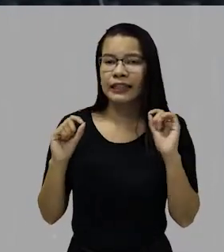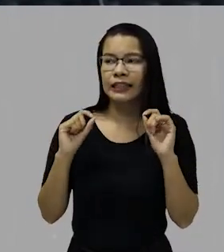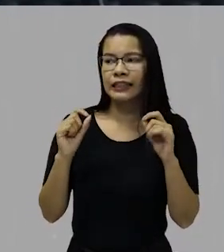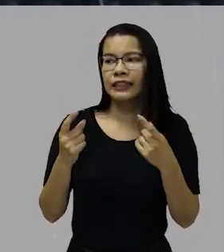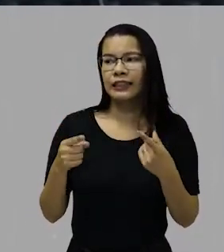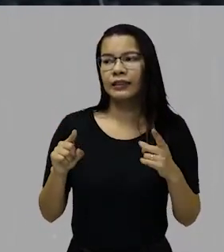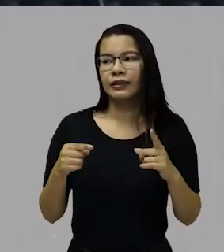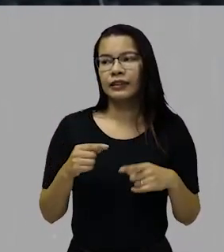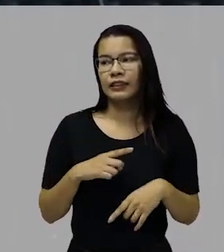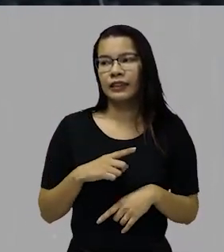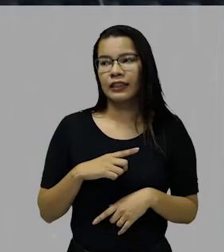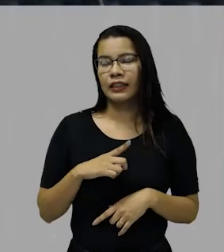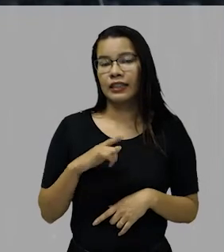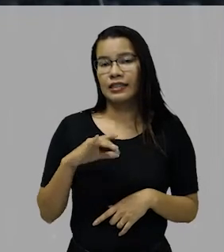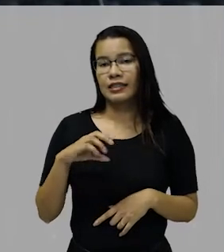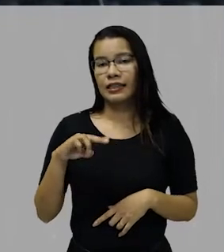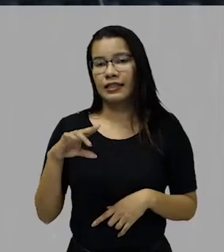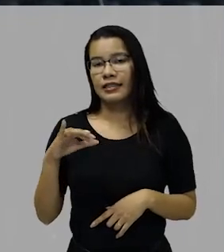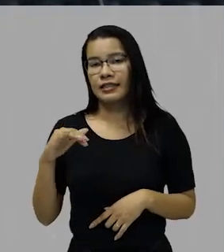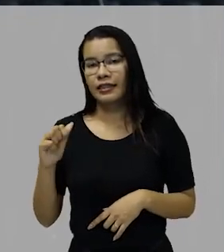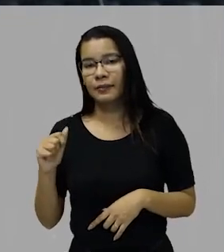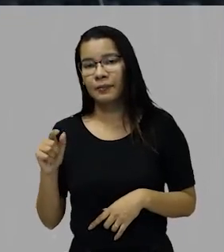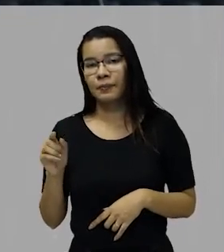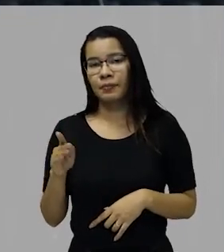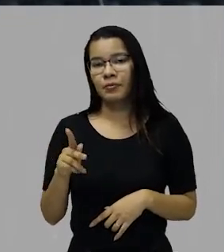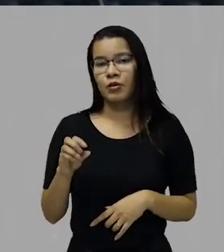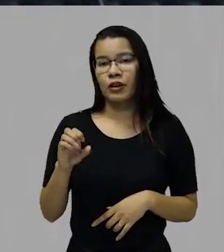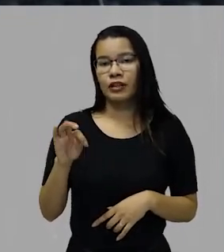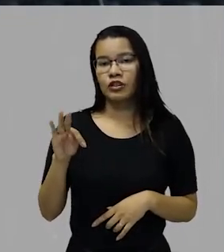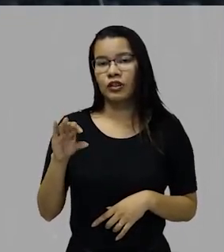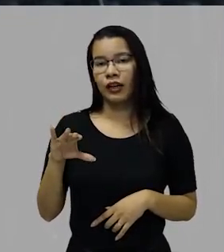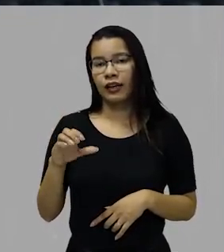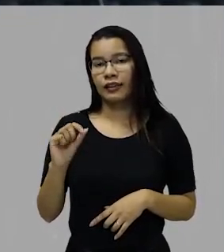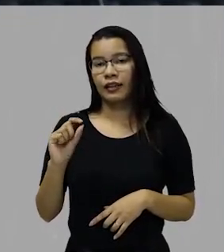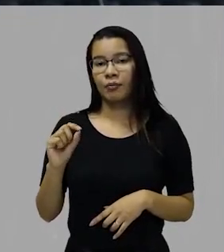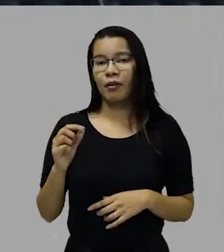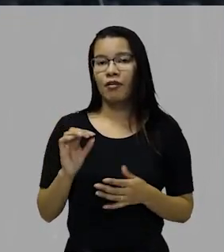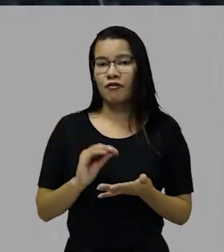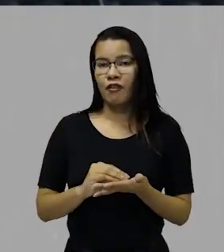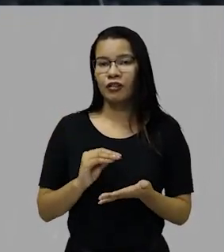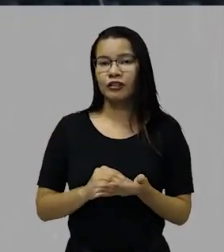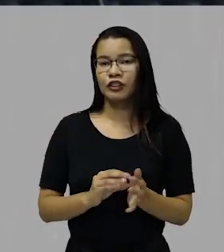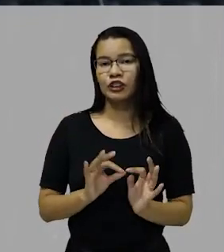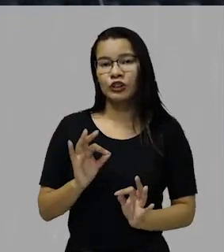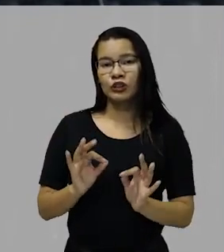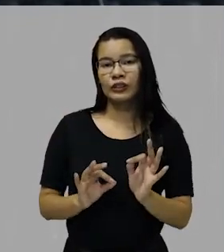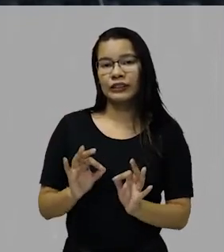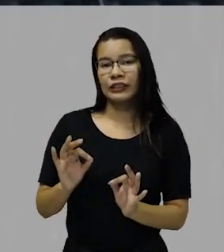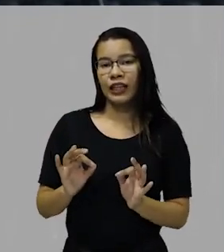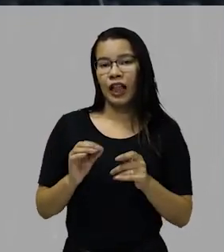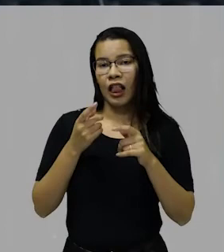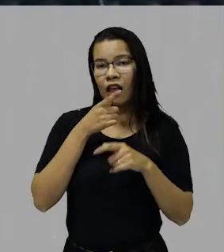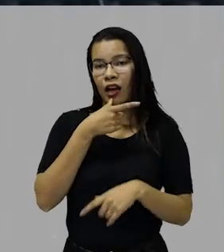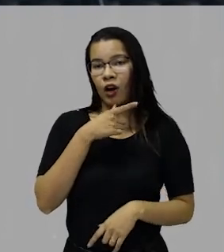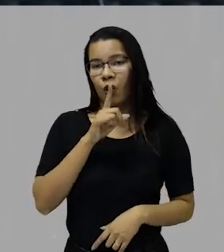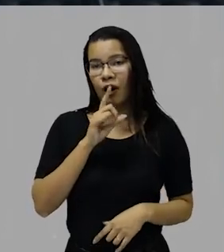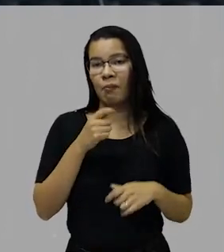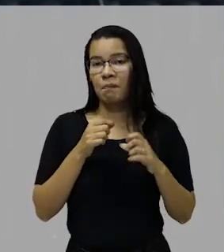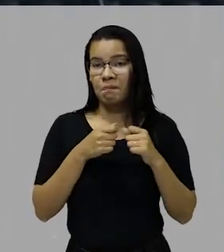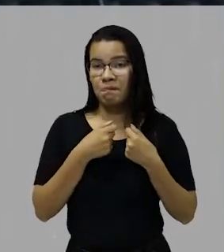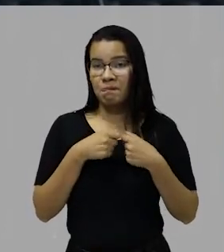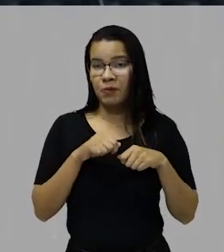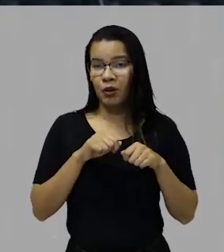as músicas têm licença poética, que é uma incorreção na linguagem permitida na arte. Então, na